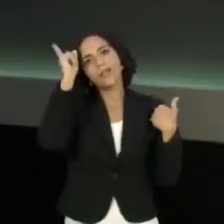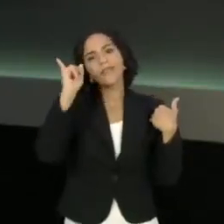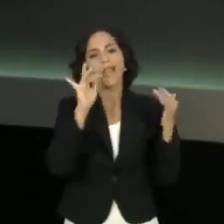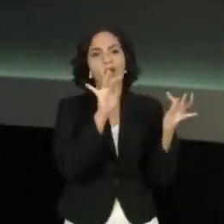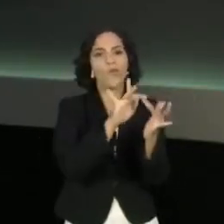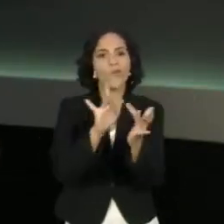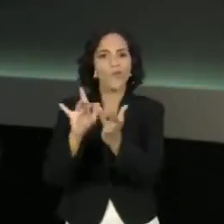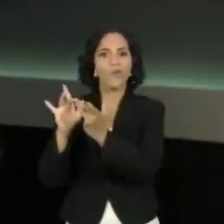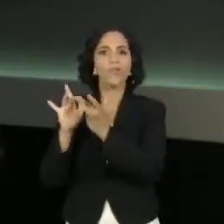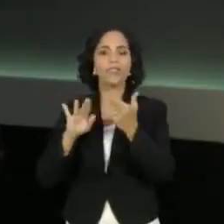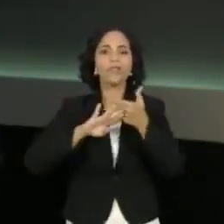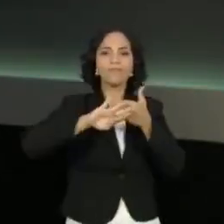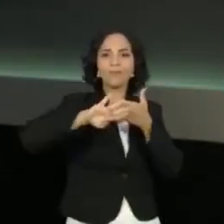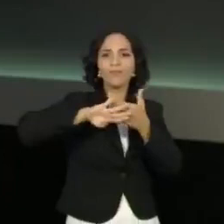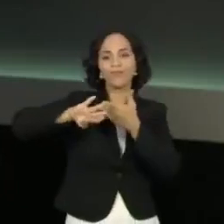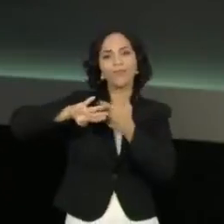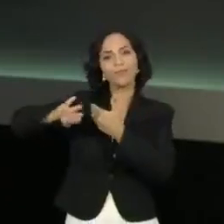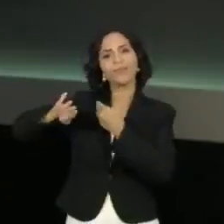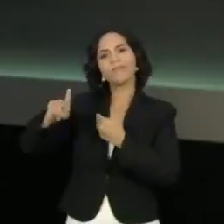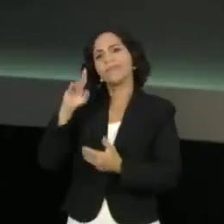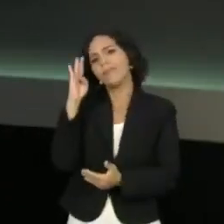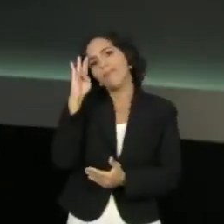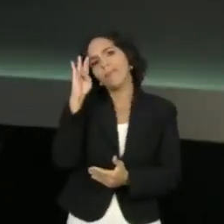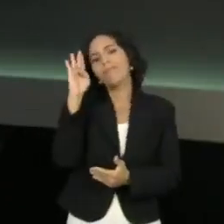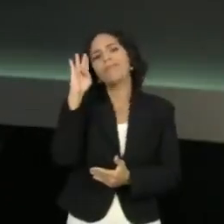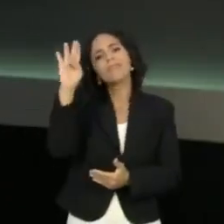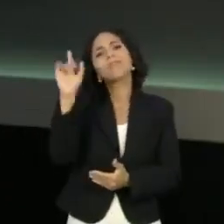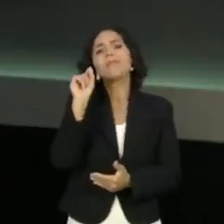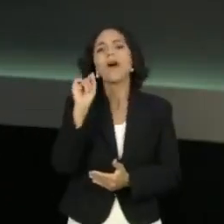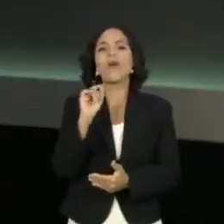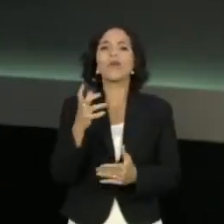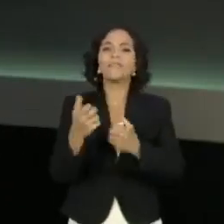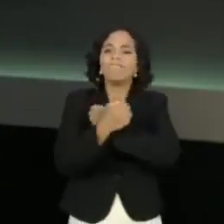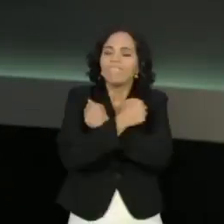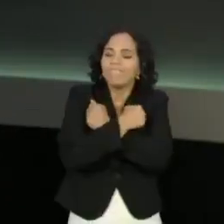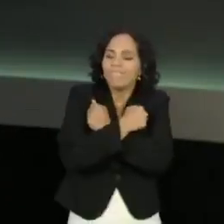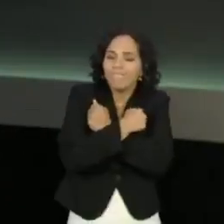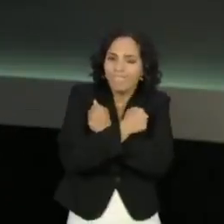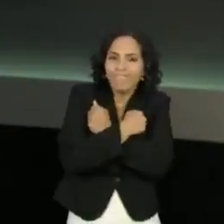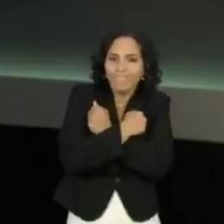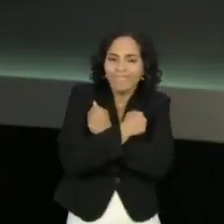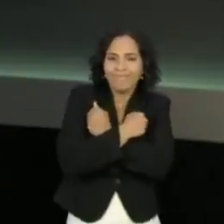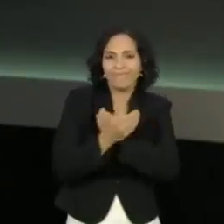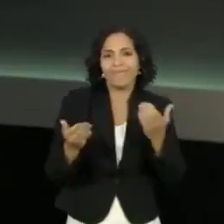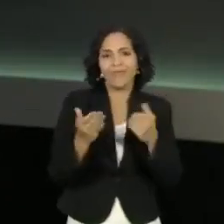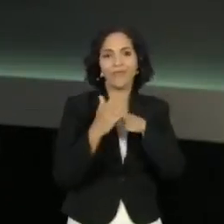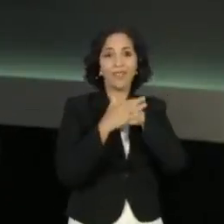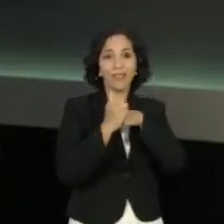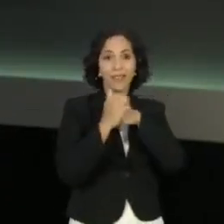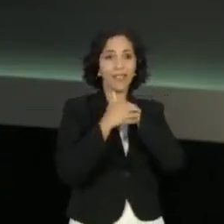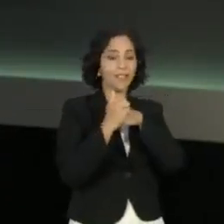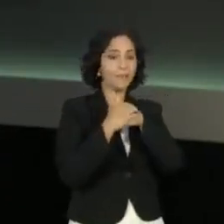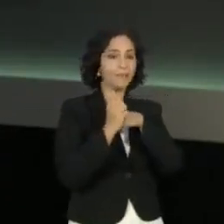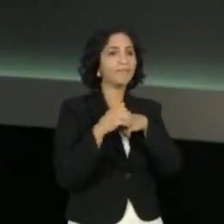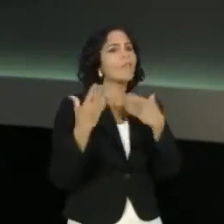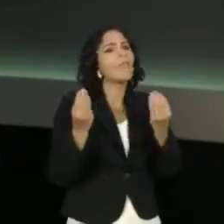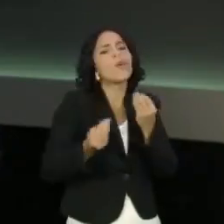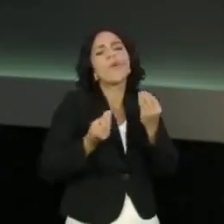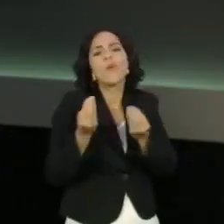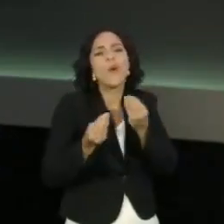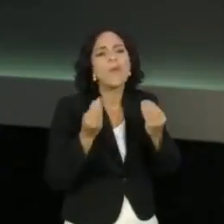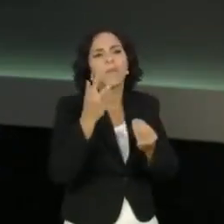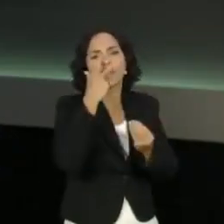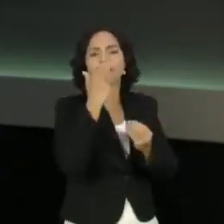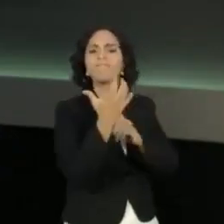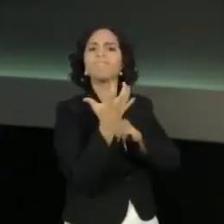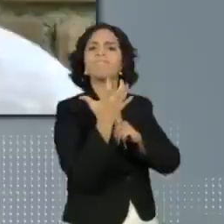distantes de uma coisa que é fundamental no afeto, o abraço. Como é que isso pesa na